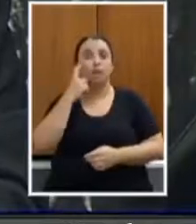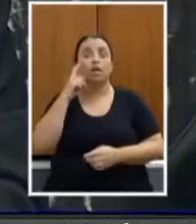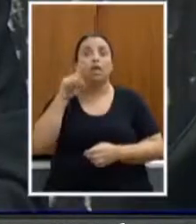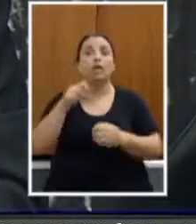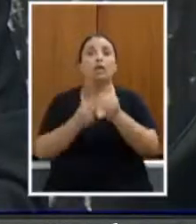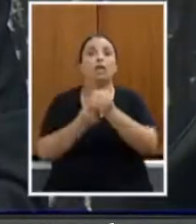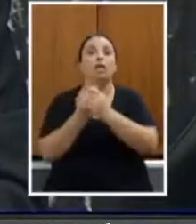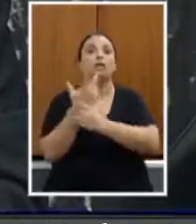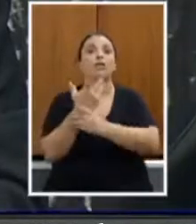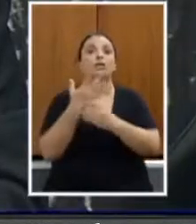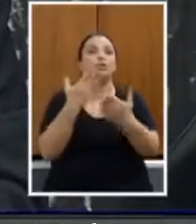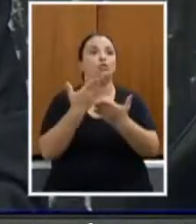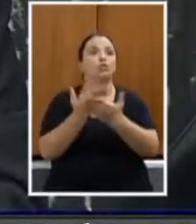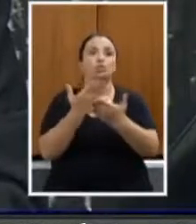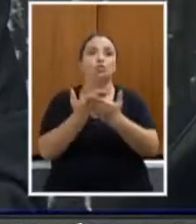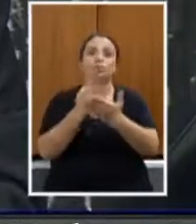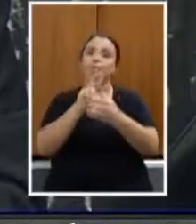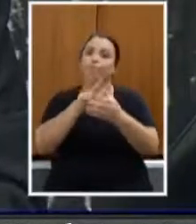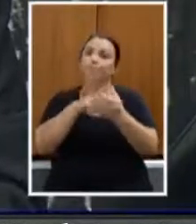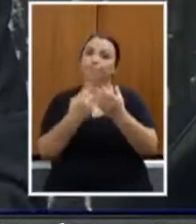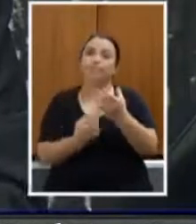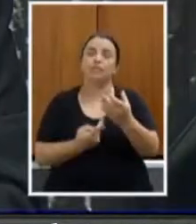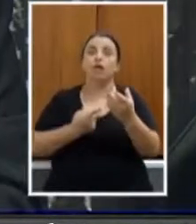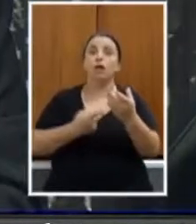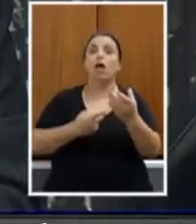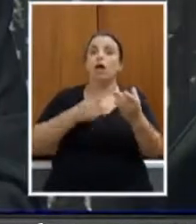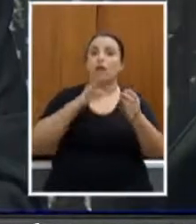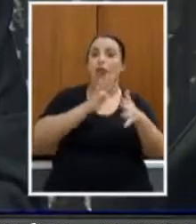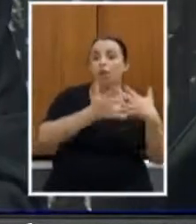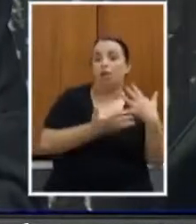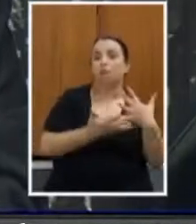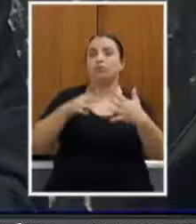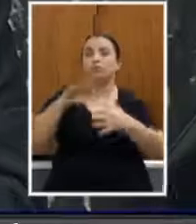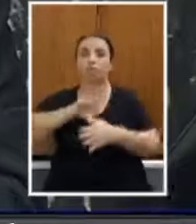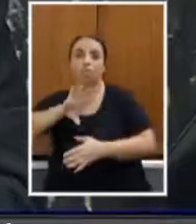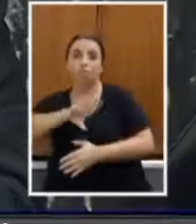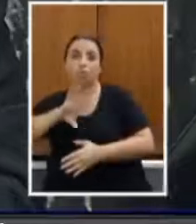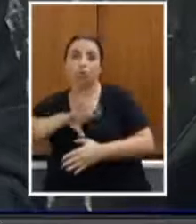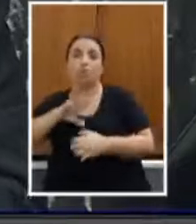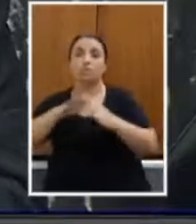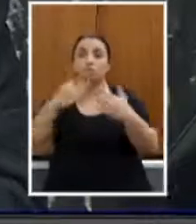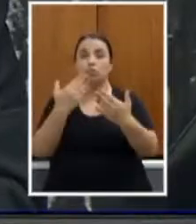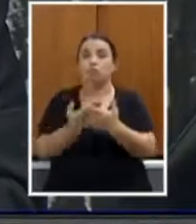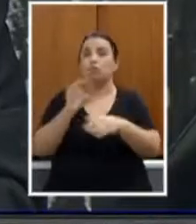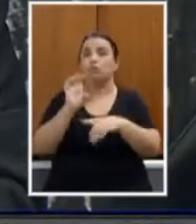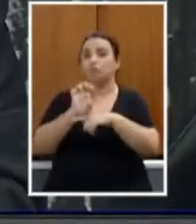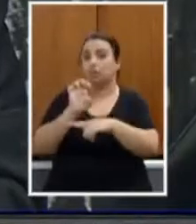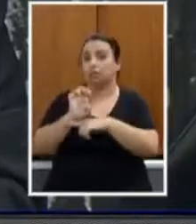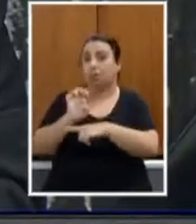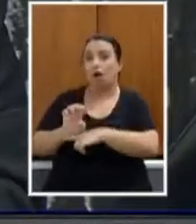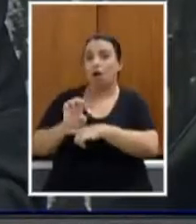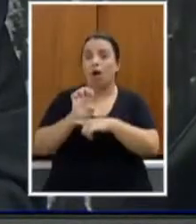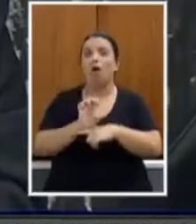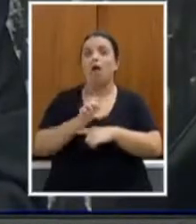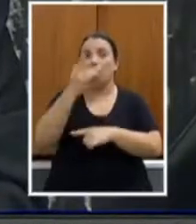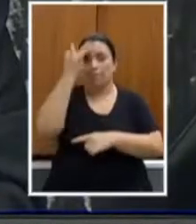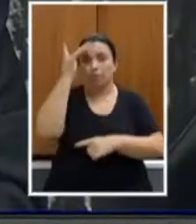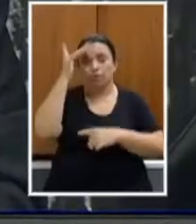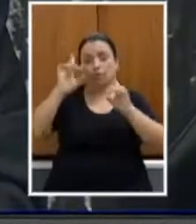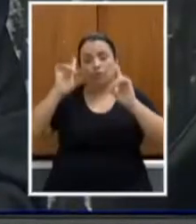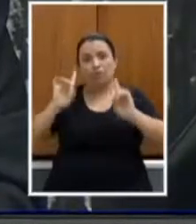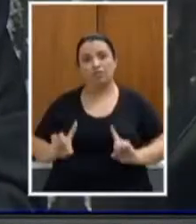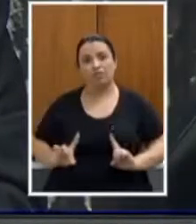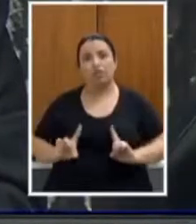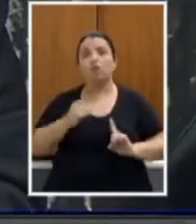escolas bilíngues em Libras e Português na rede pública estadual de educação. A comissão da pessoa com deficiência opina pela aprovação